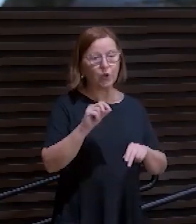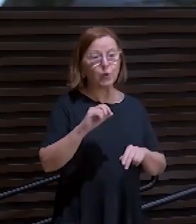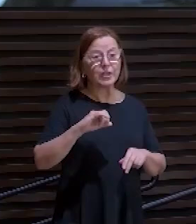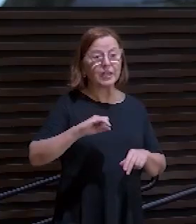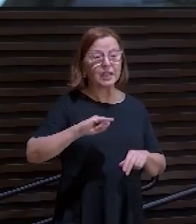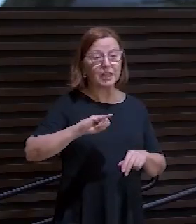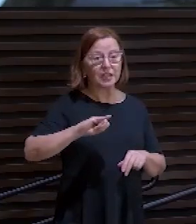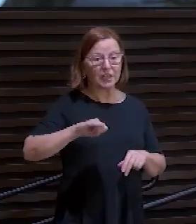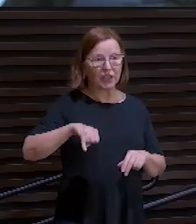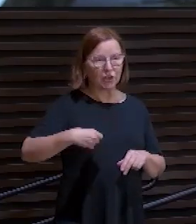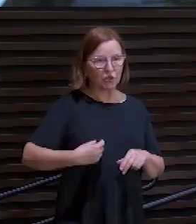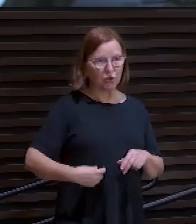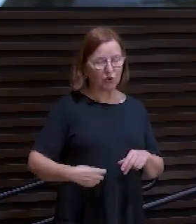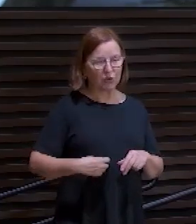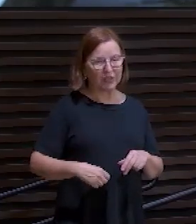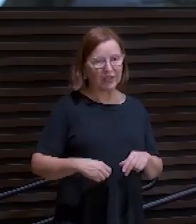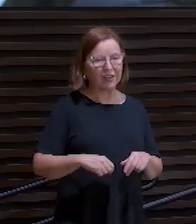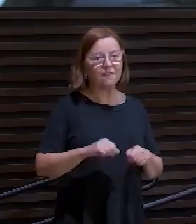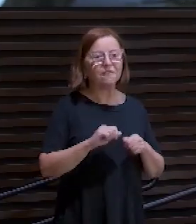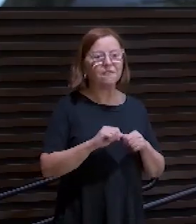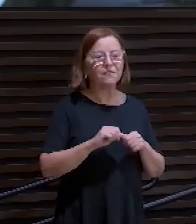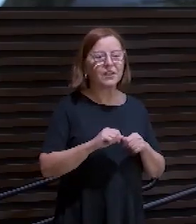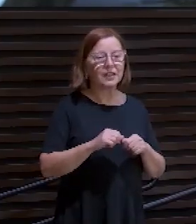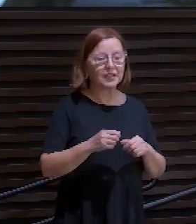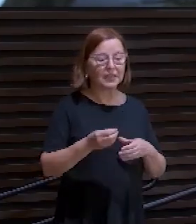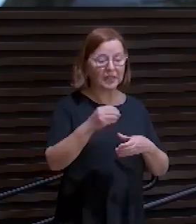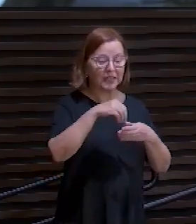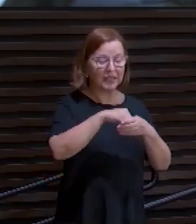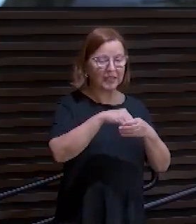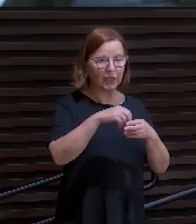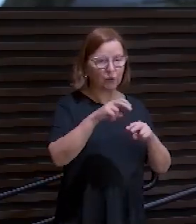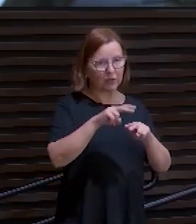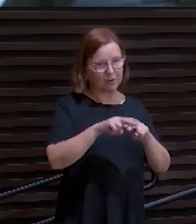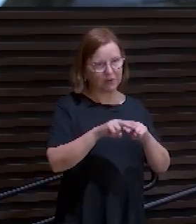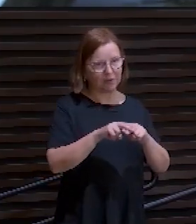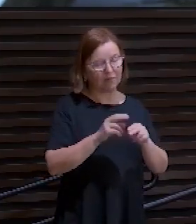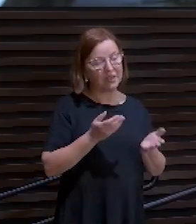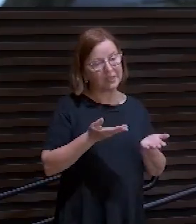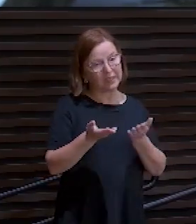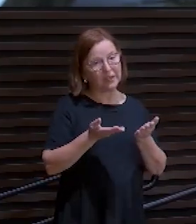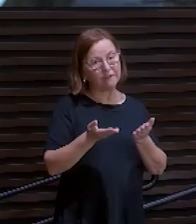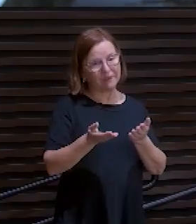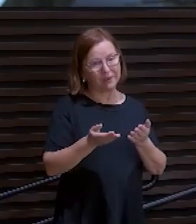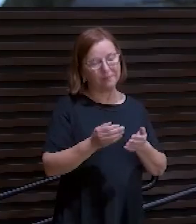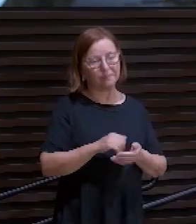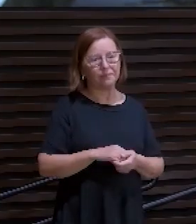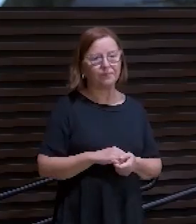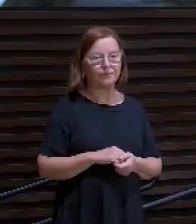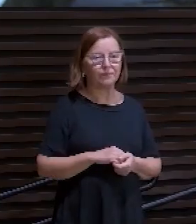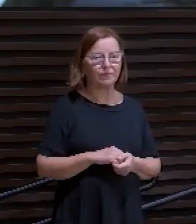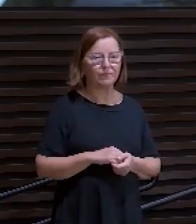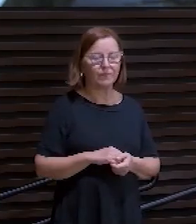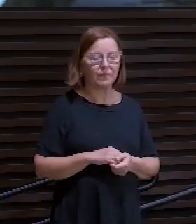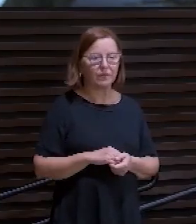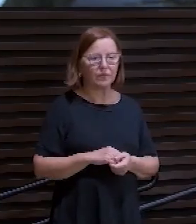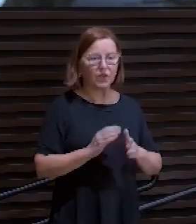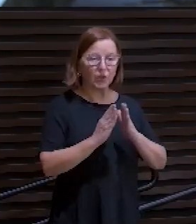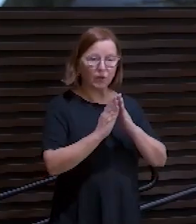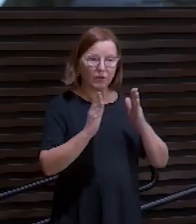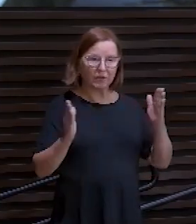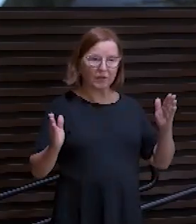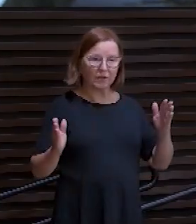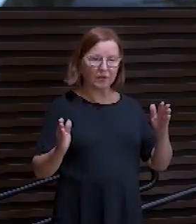E serviu tanto que a Bíblia nos conta que durante o período em que ele estava preso, ele